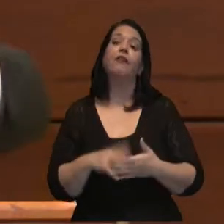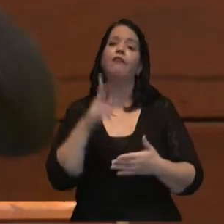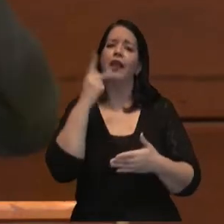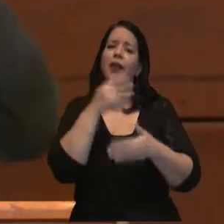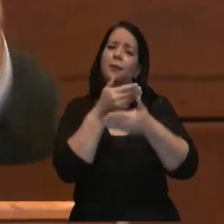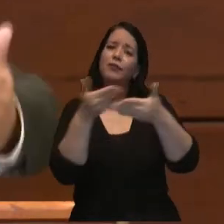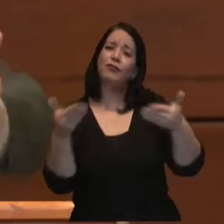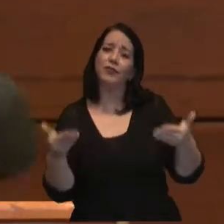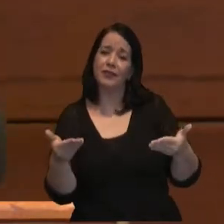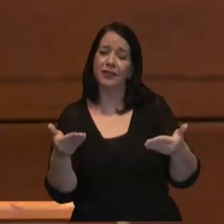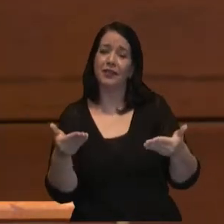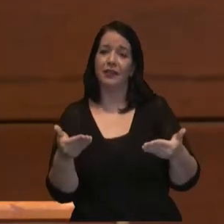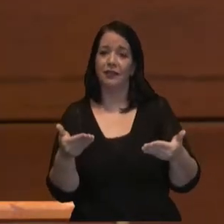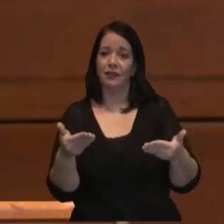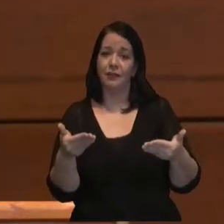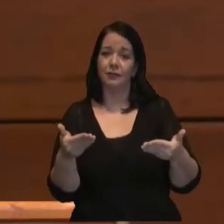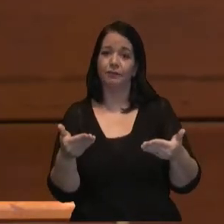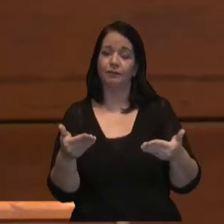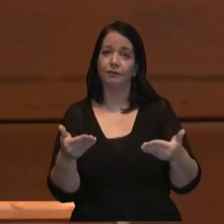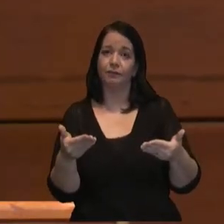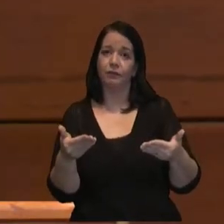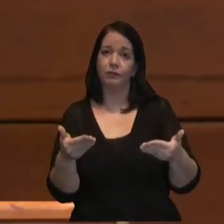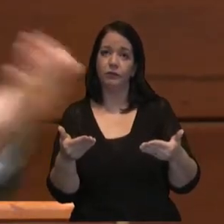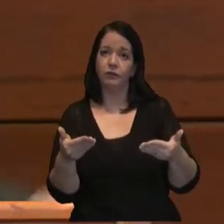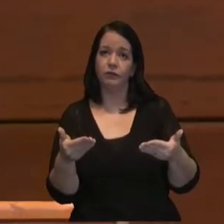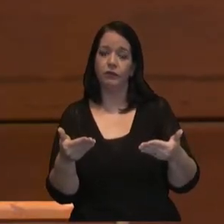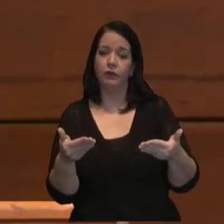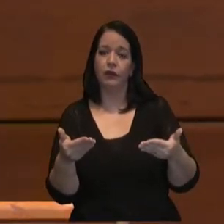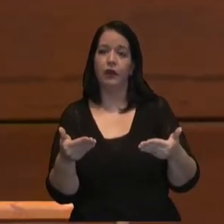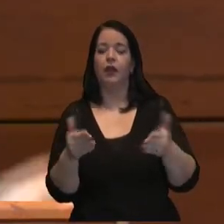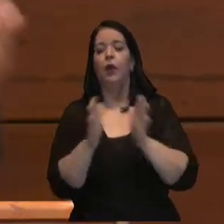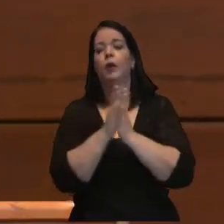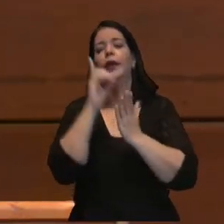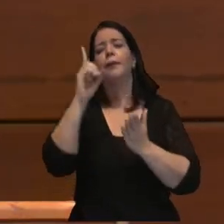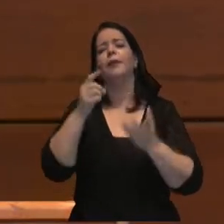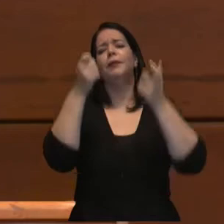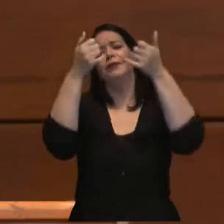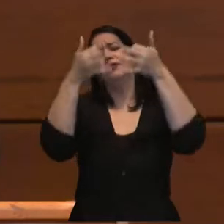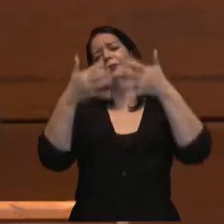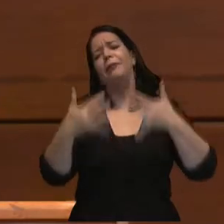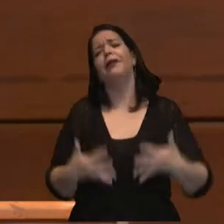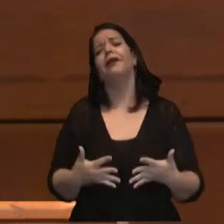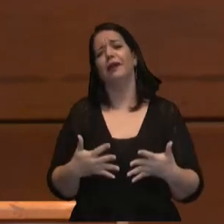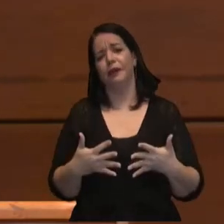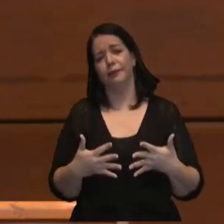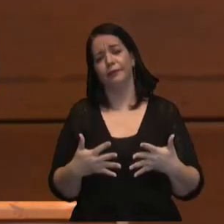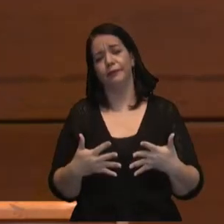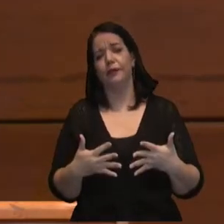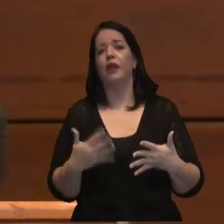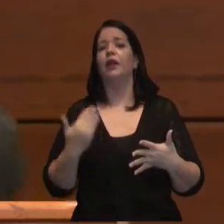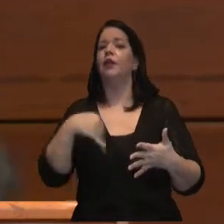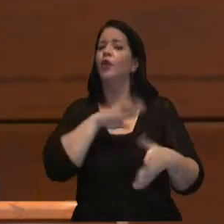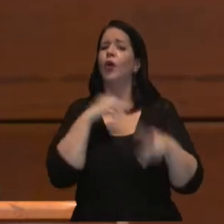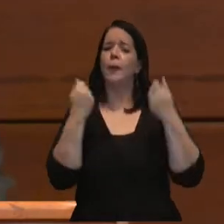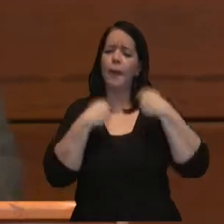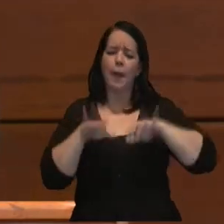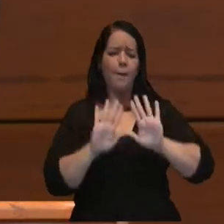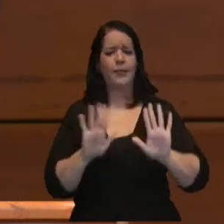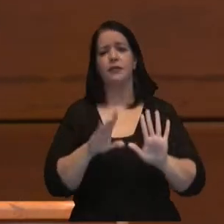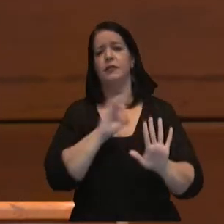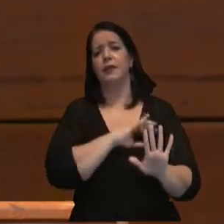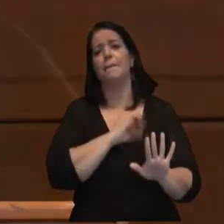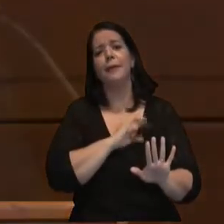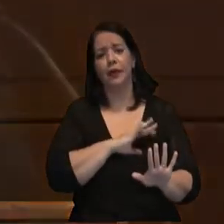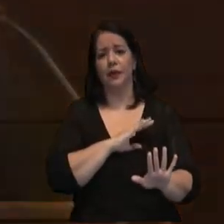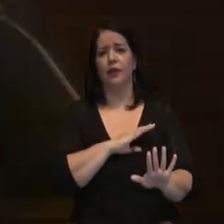para você alguns motivos que nos diz a palavra de Deus, que assim como aquele jovem não deveria temer, você não precisa temer este tempo,